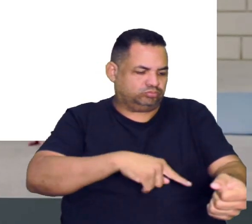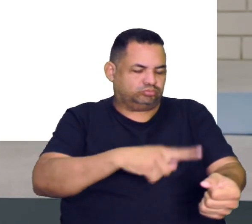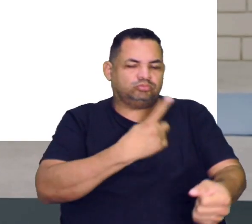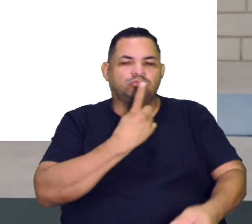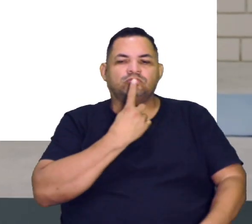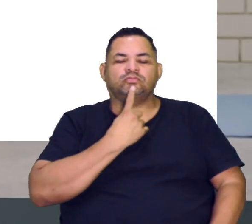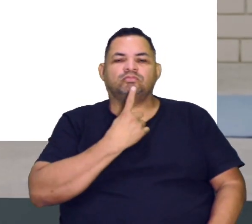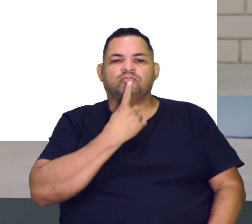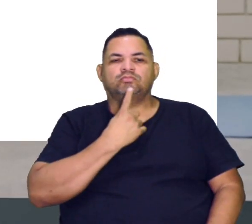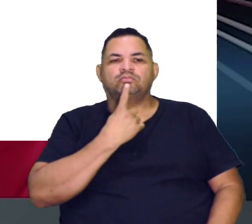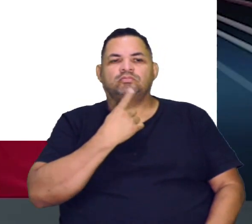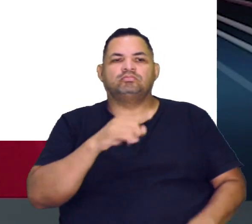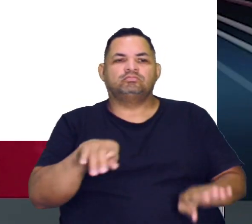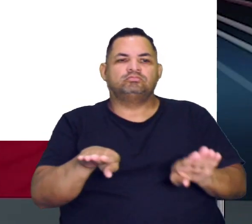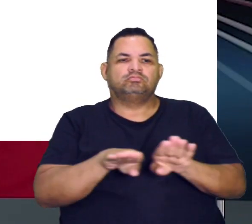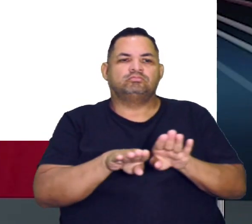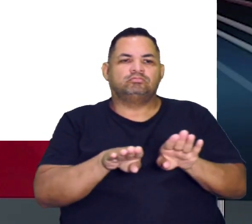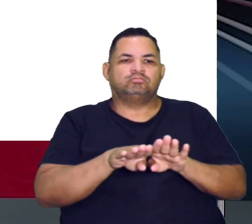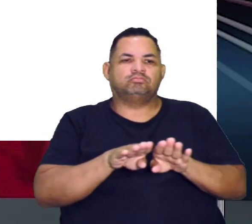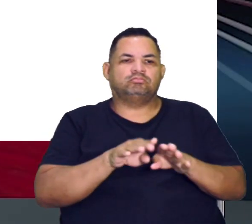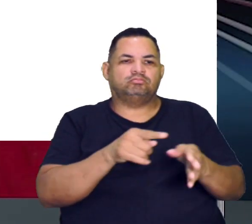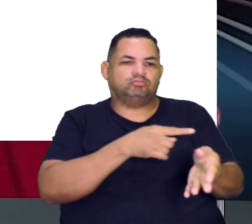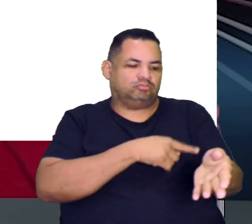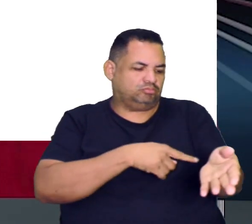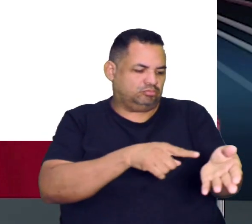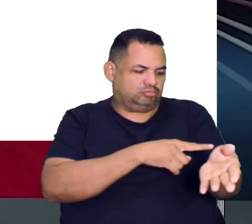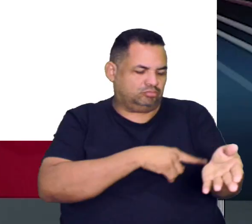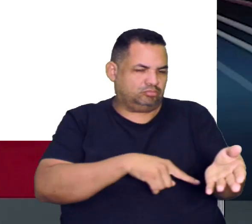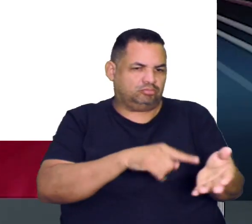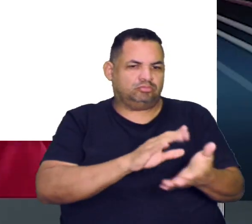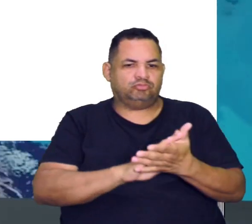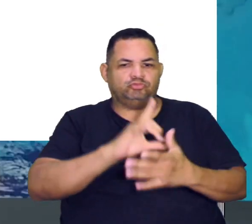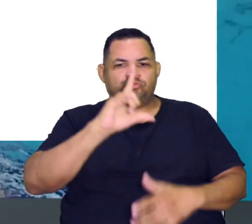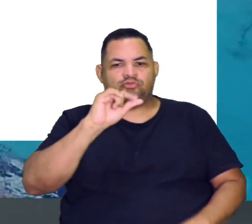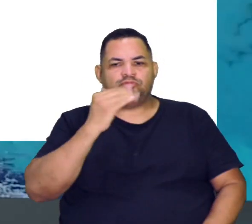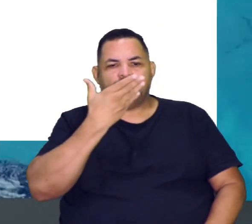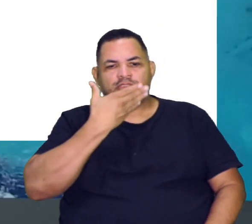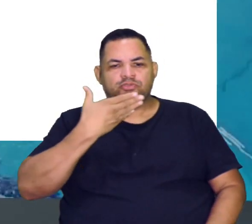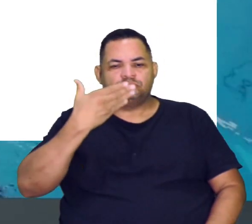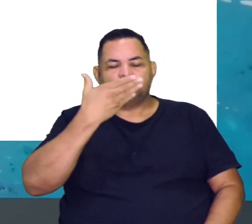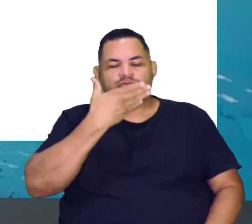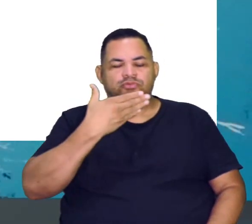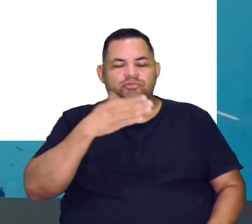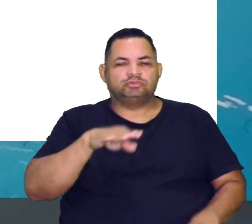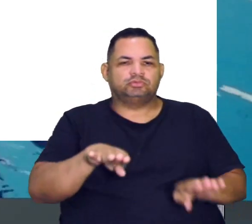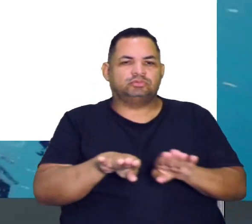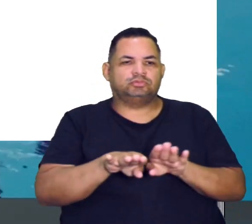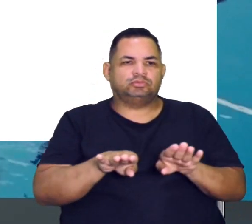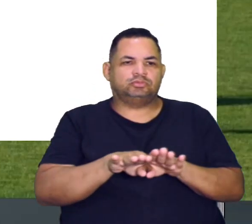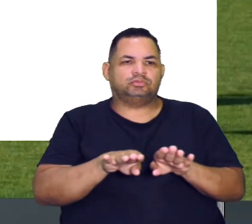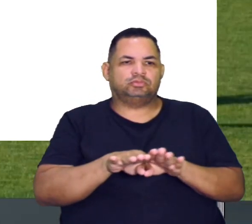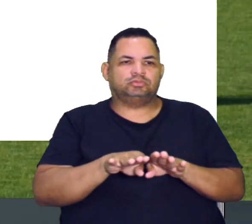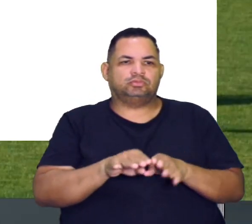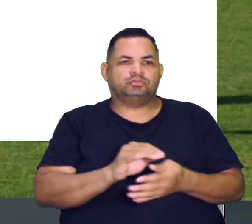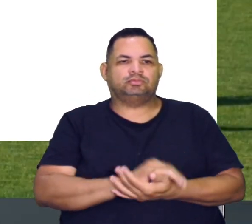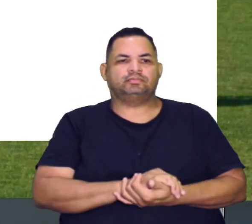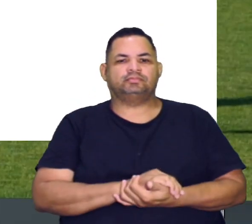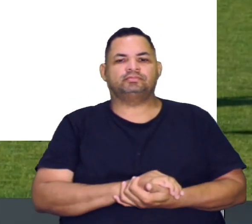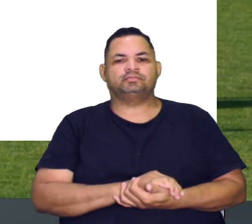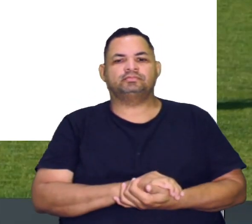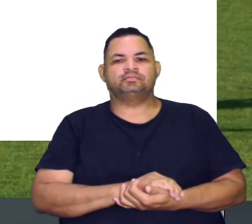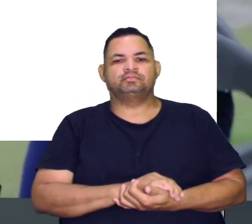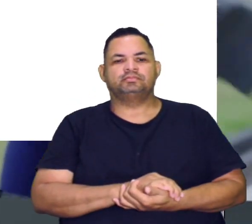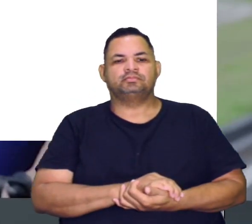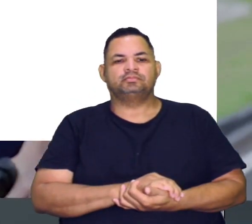sanguínea, tá? Então, vai diminuir até os acúmulos de açúcares aí nessa corrente sanguínea também, caríssimos estudantes,